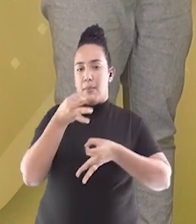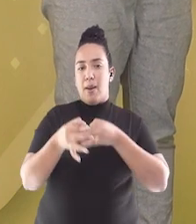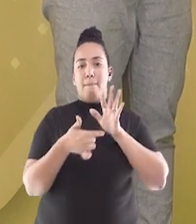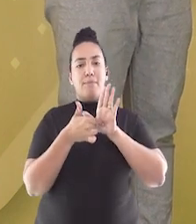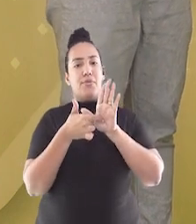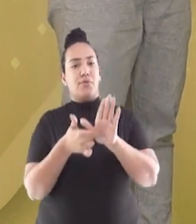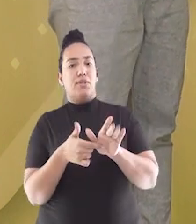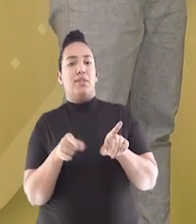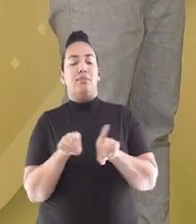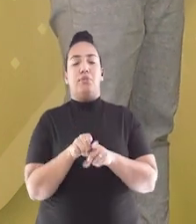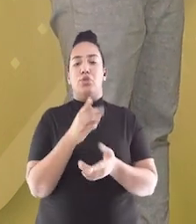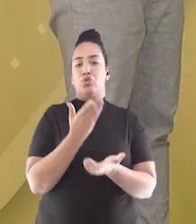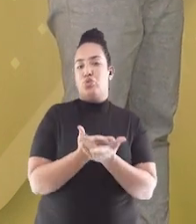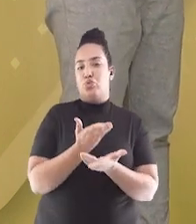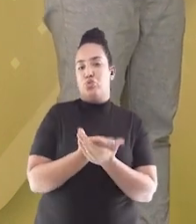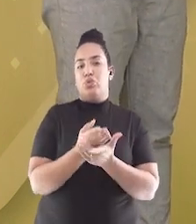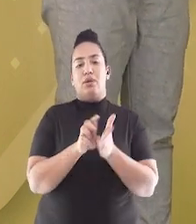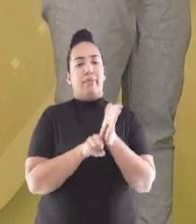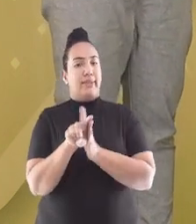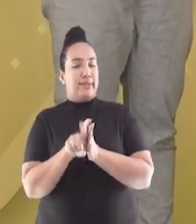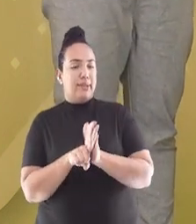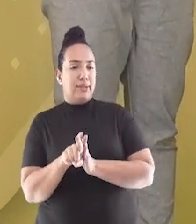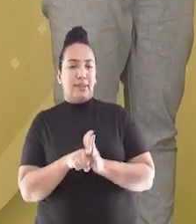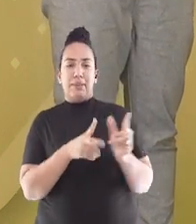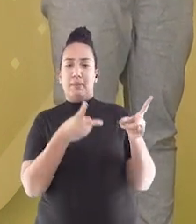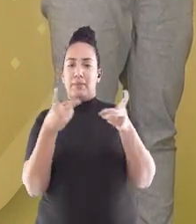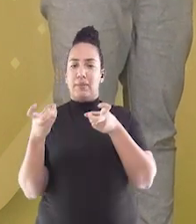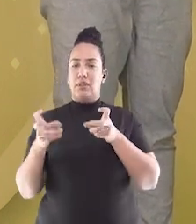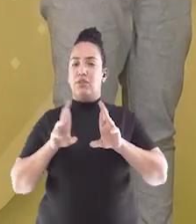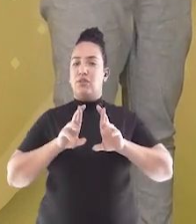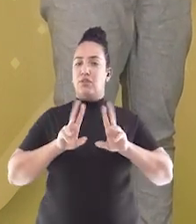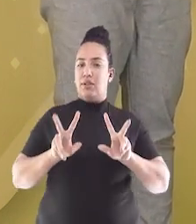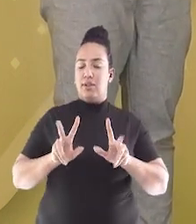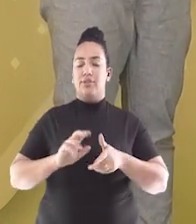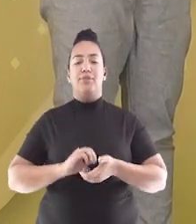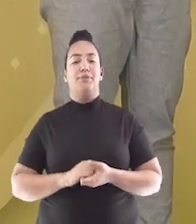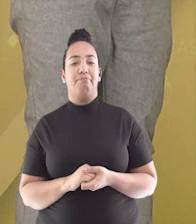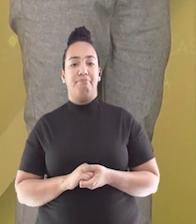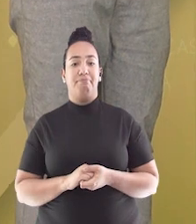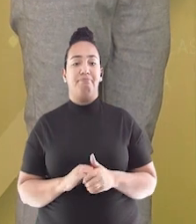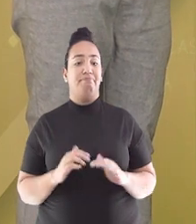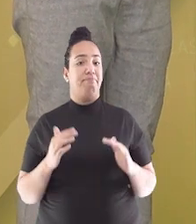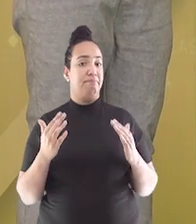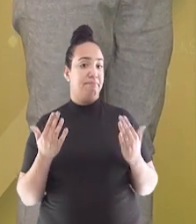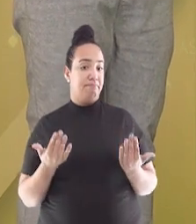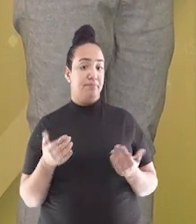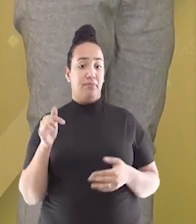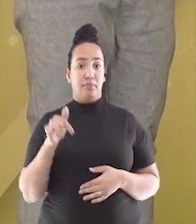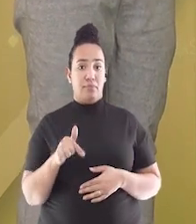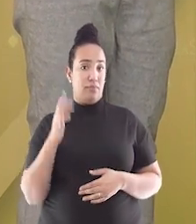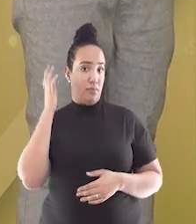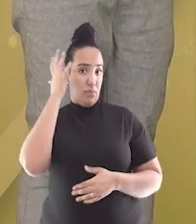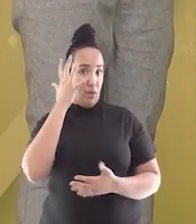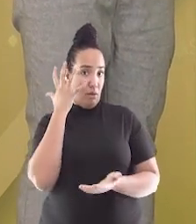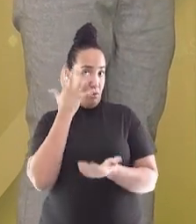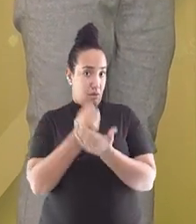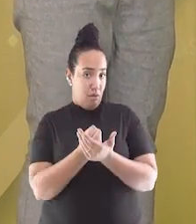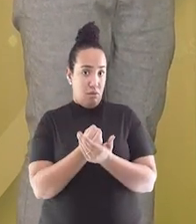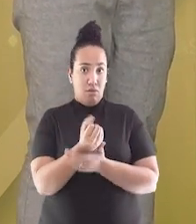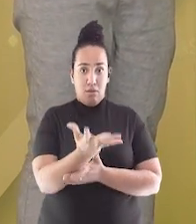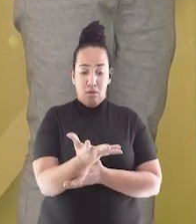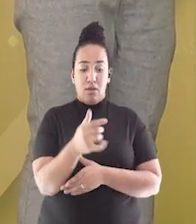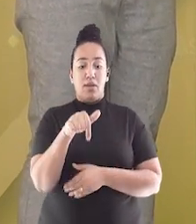trazendo opiniões, estudos e diferentes visões sobre o tema em questão. Em sua essência, esses programas,